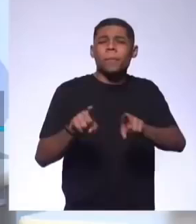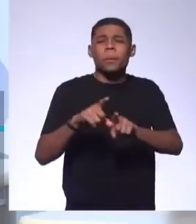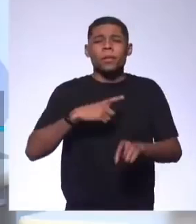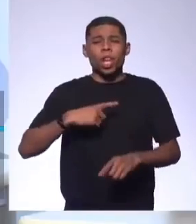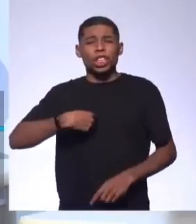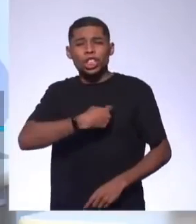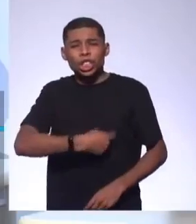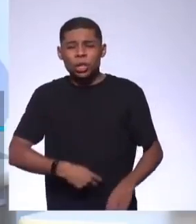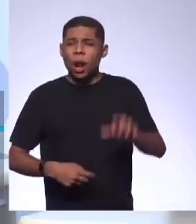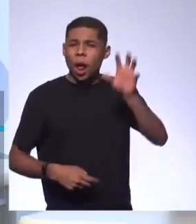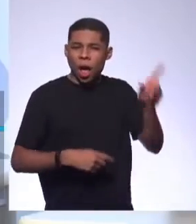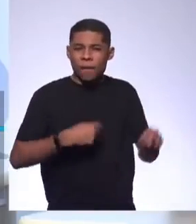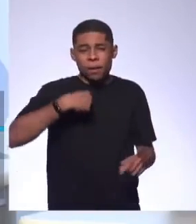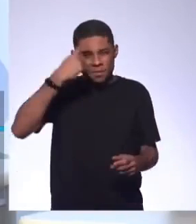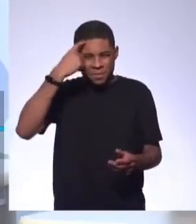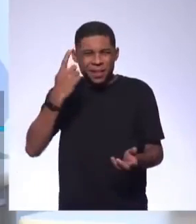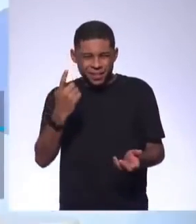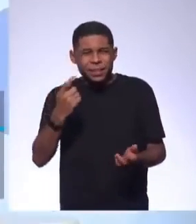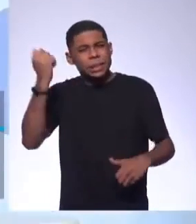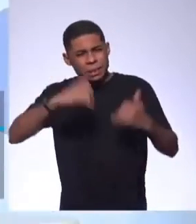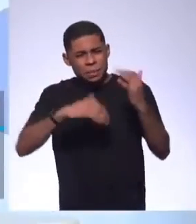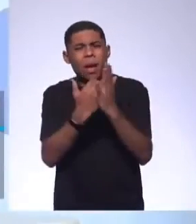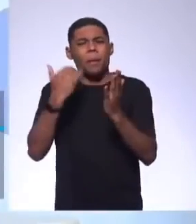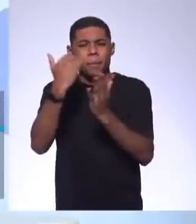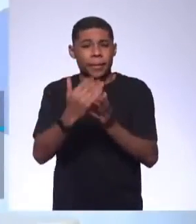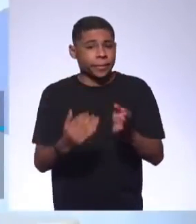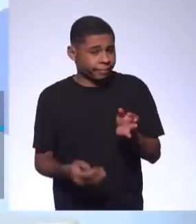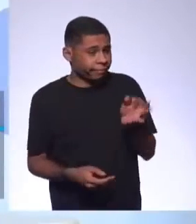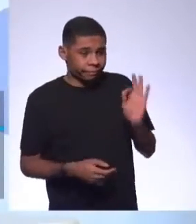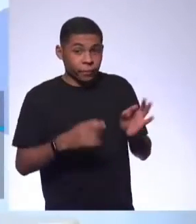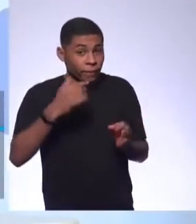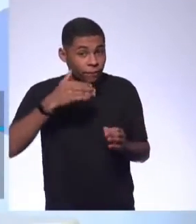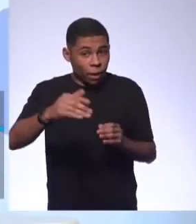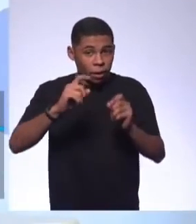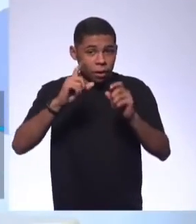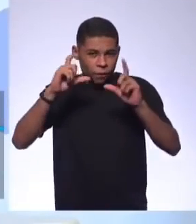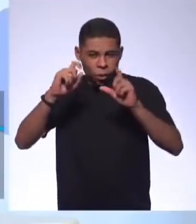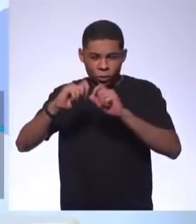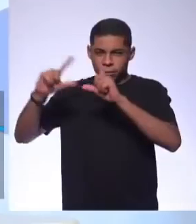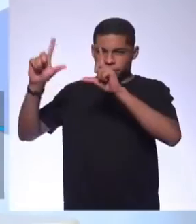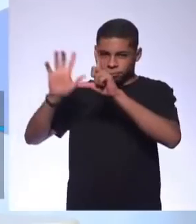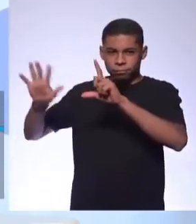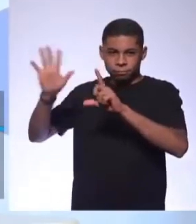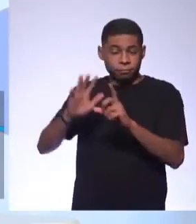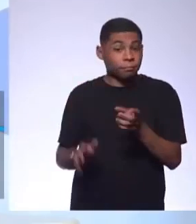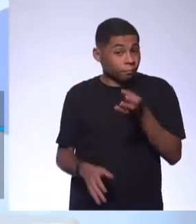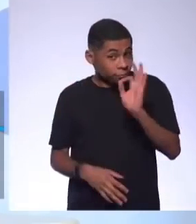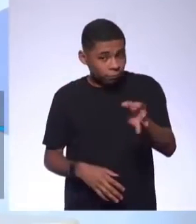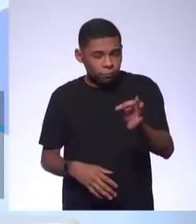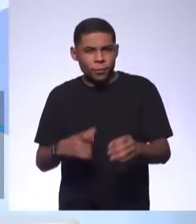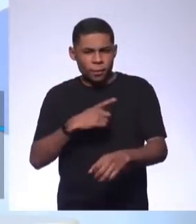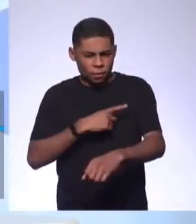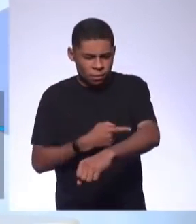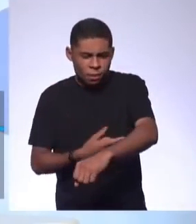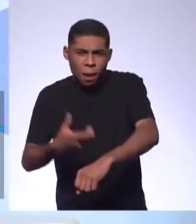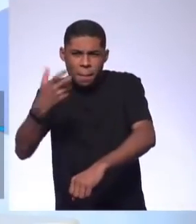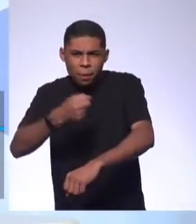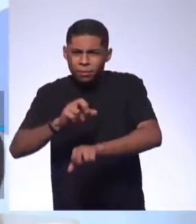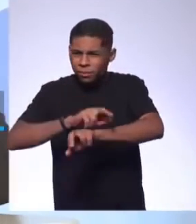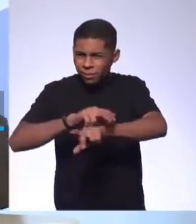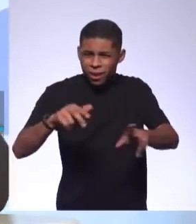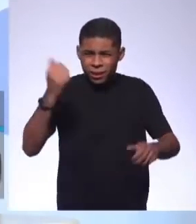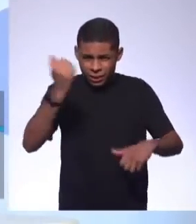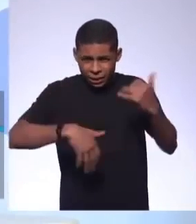que a gente vai ver uma imagem já, né, professor Carlos? Sim, vamos sim. E olha, essa questão aí do embranquecimento,